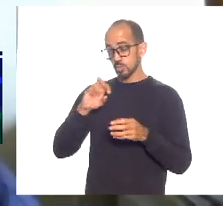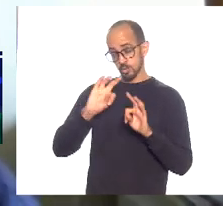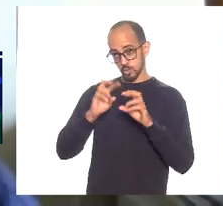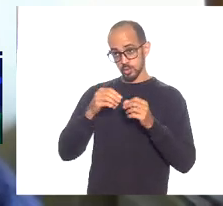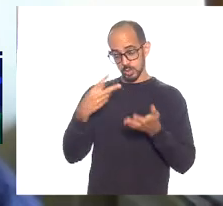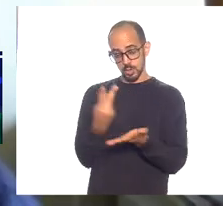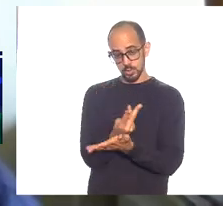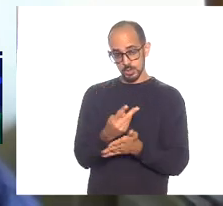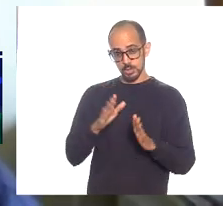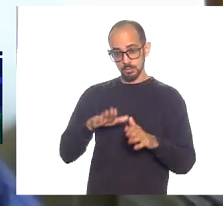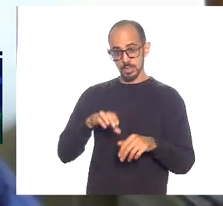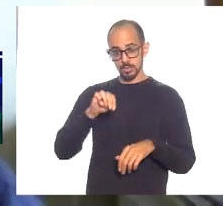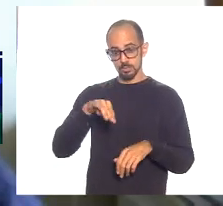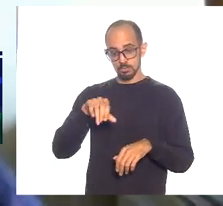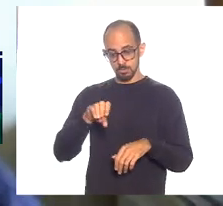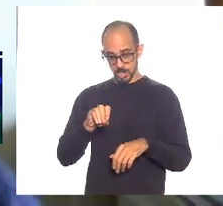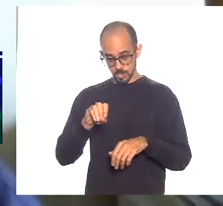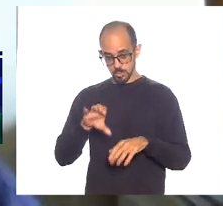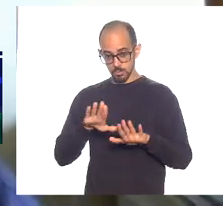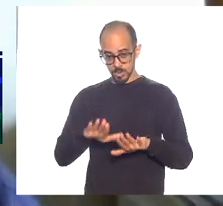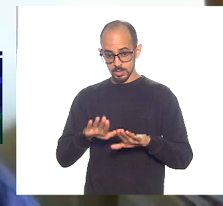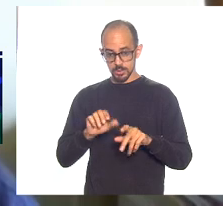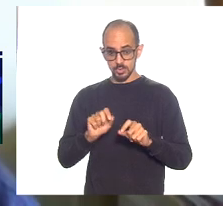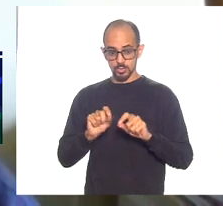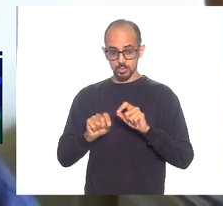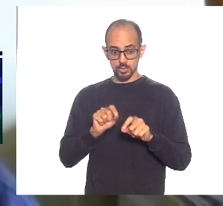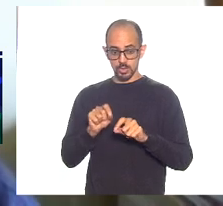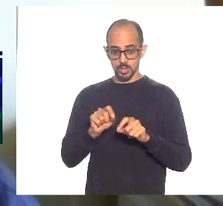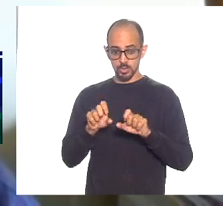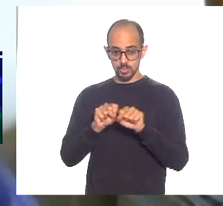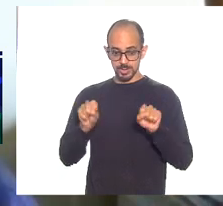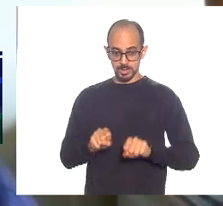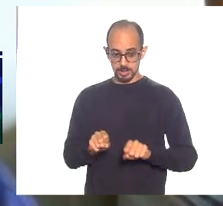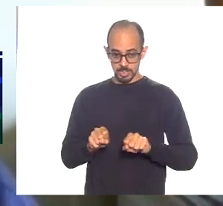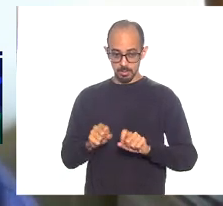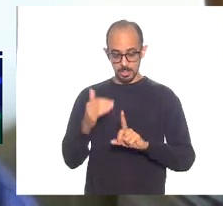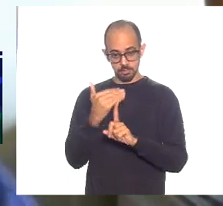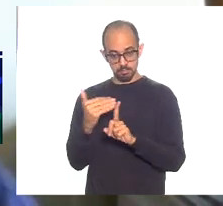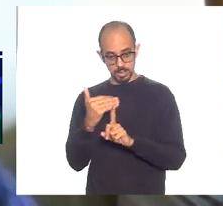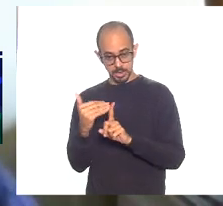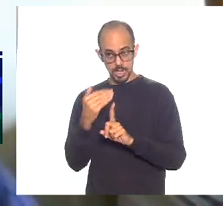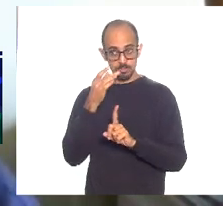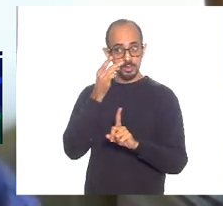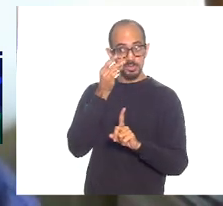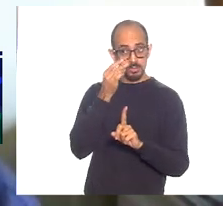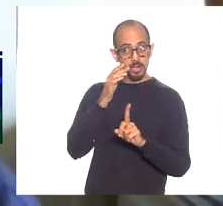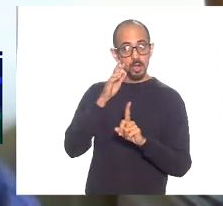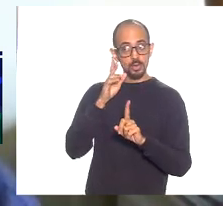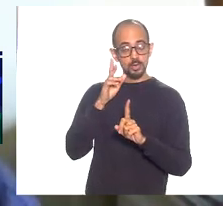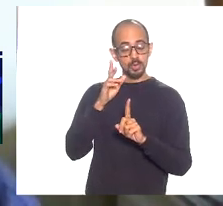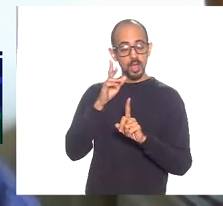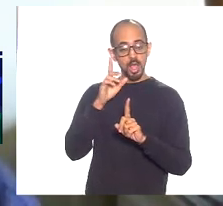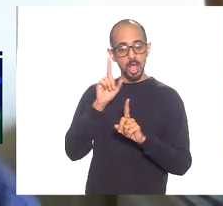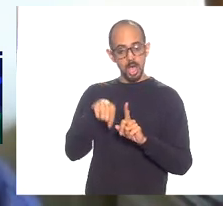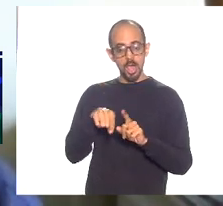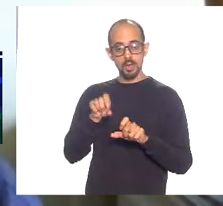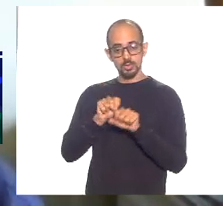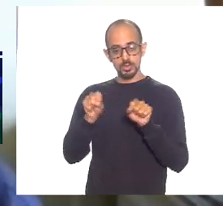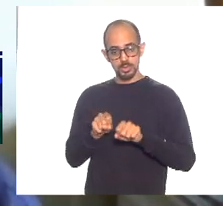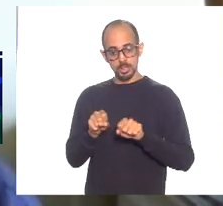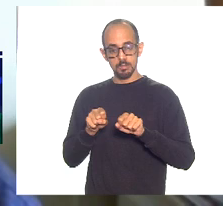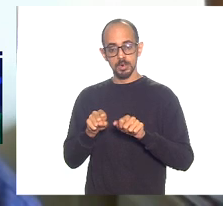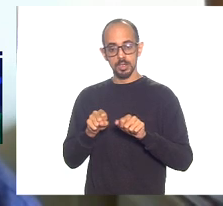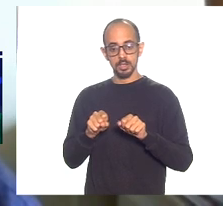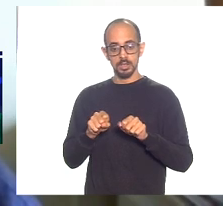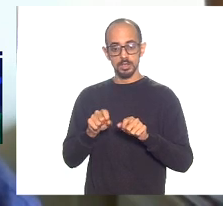o mês de maio porque o sistema híbrido só já vendo tanto é um sistema que